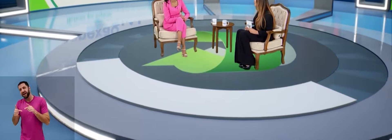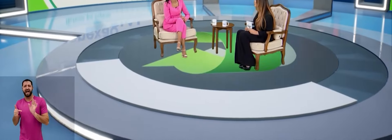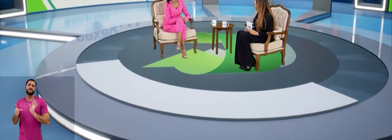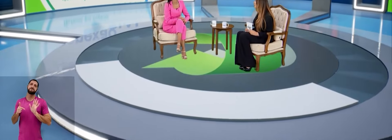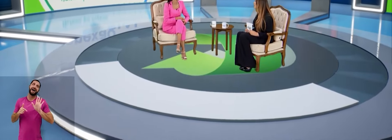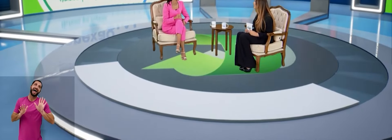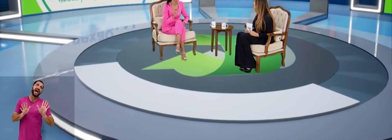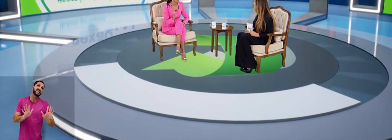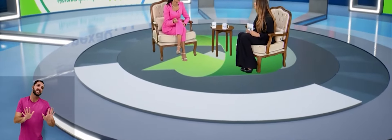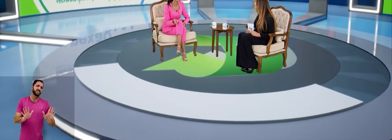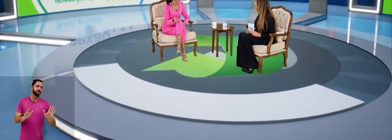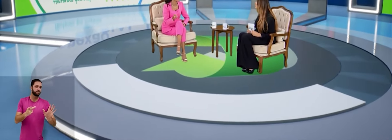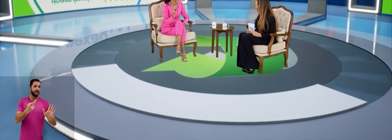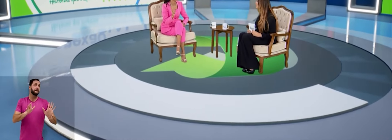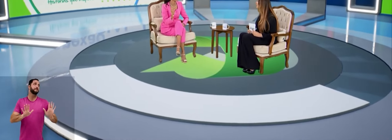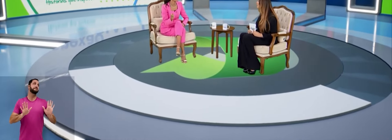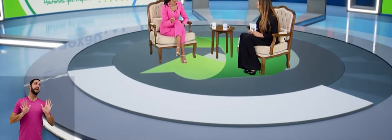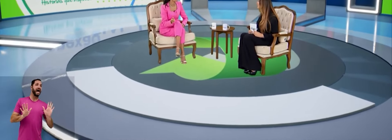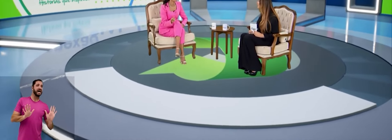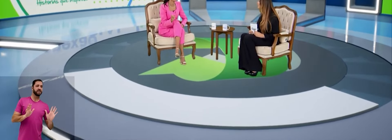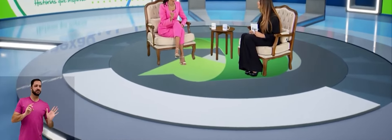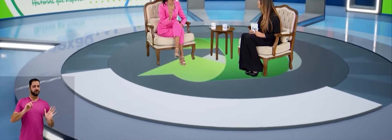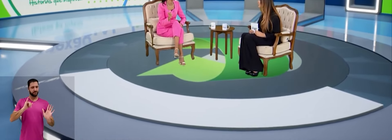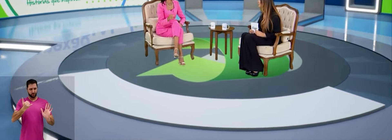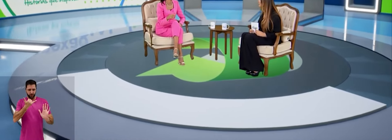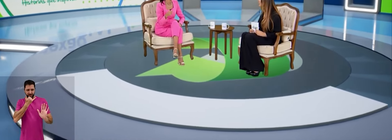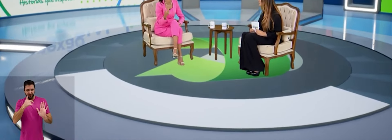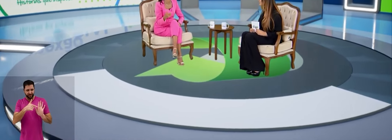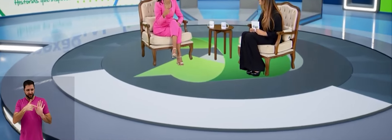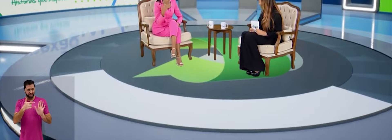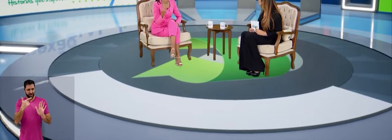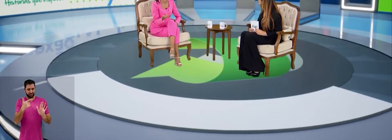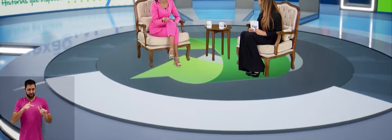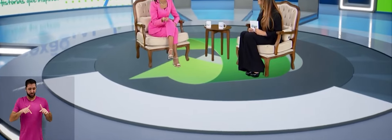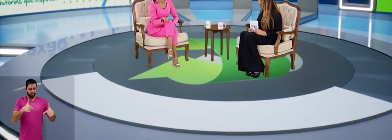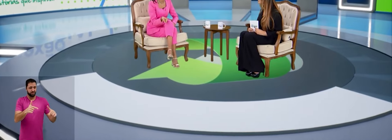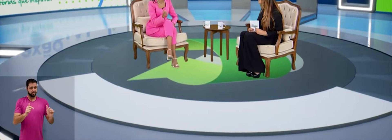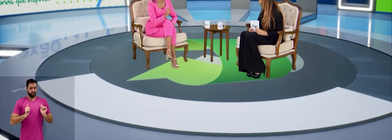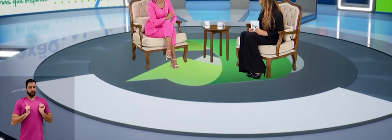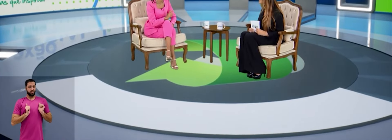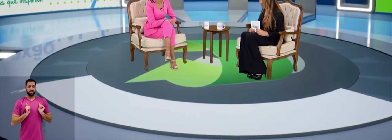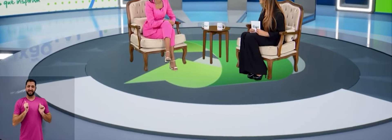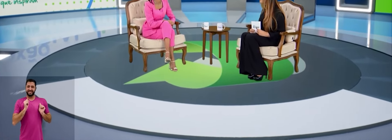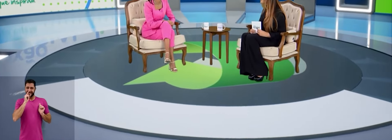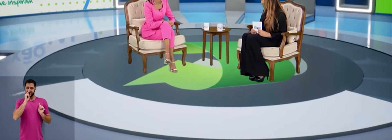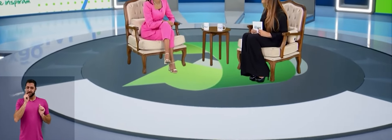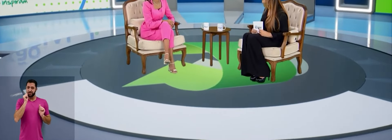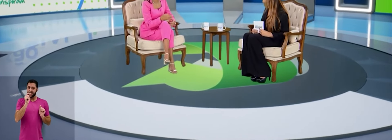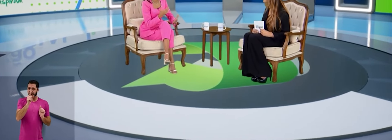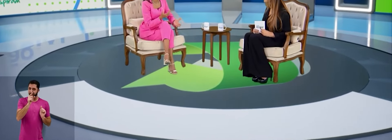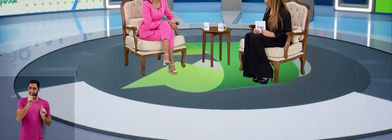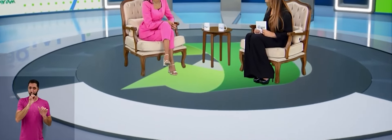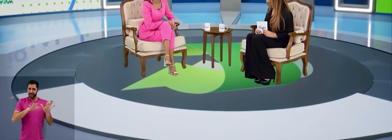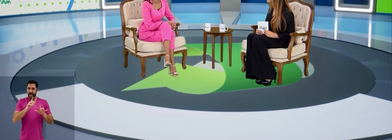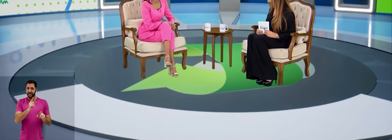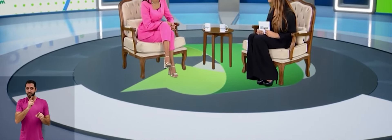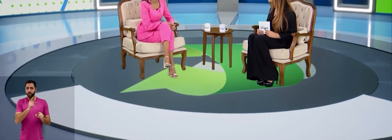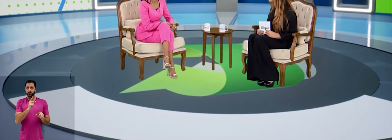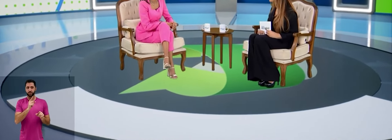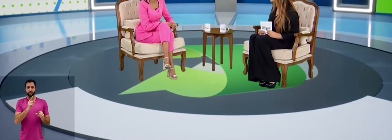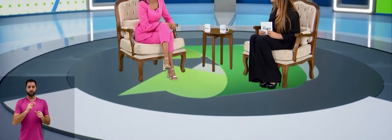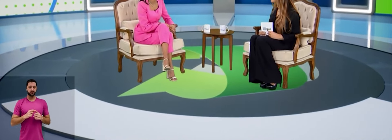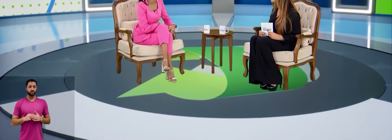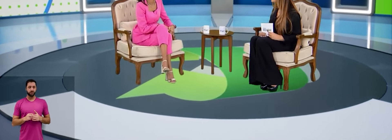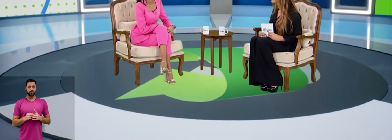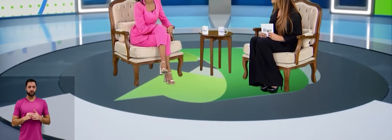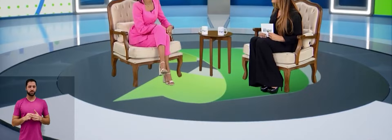isso. Então ela tá sempre colocando mas na frase dela para justificar a falta de ação. Isso é uma armadilha, mulheres,